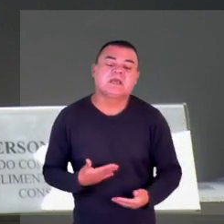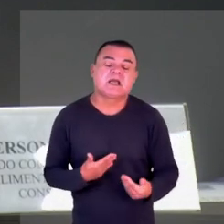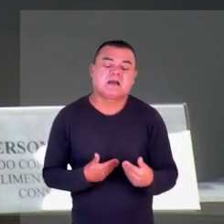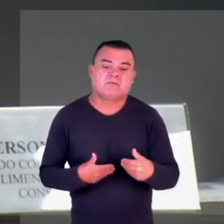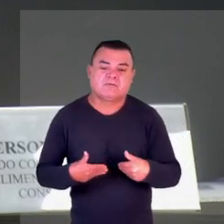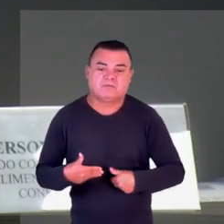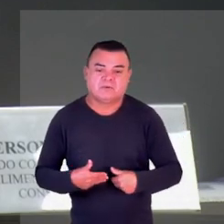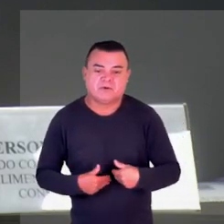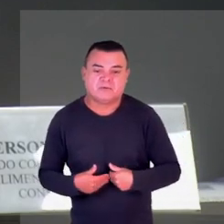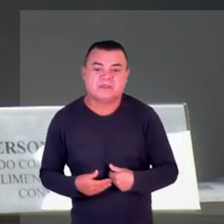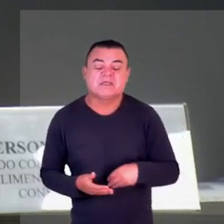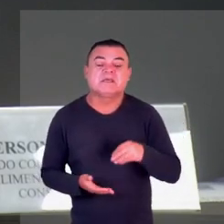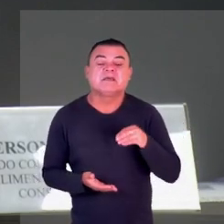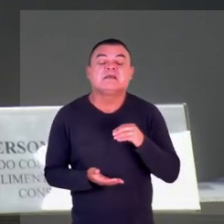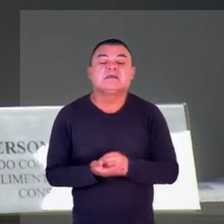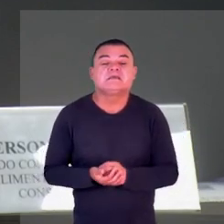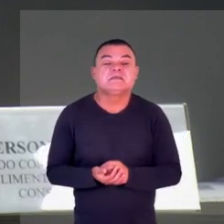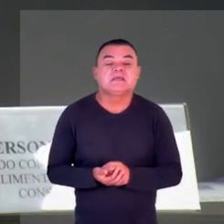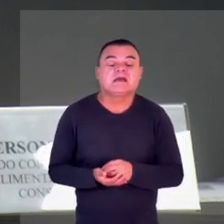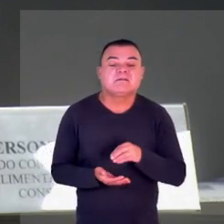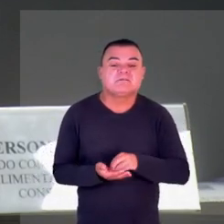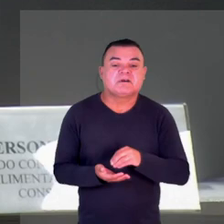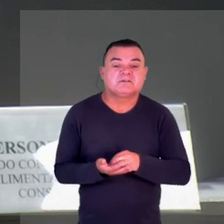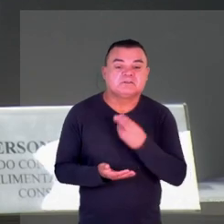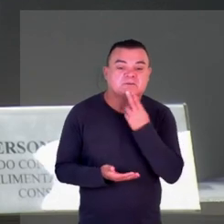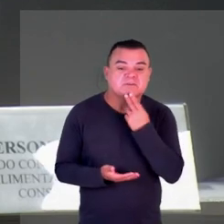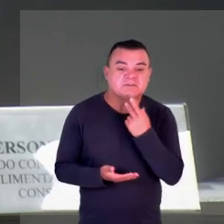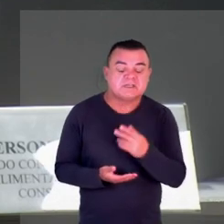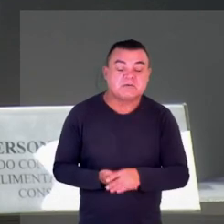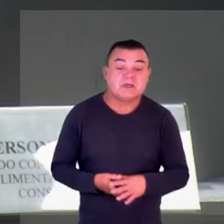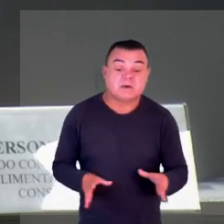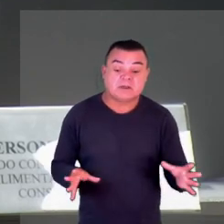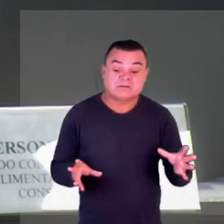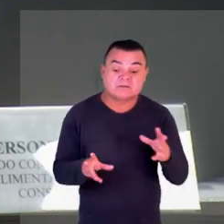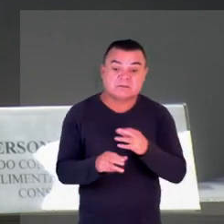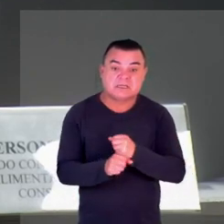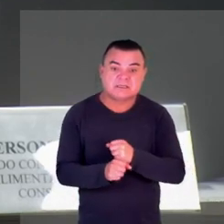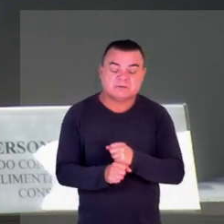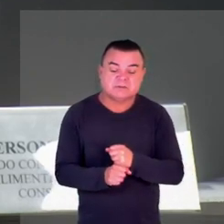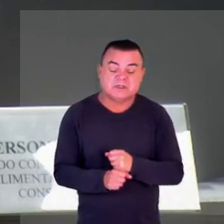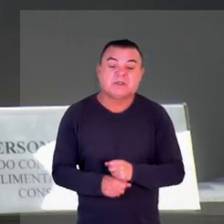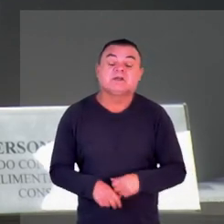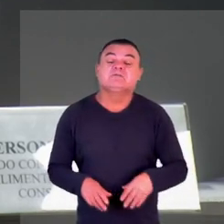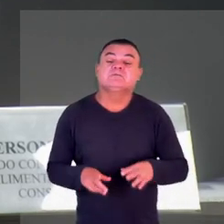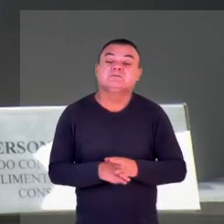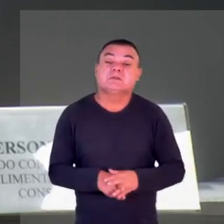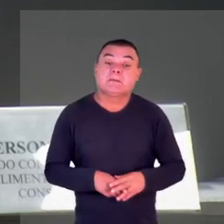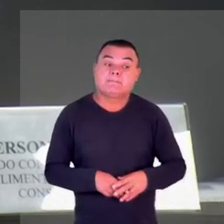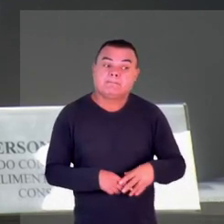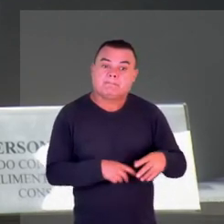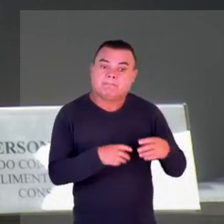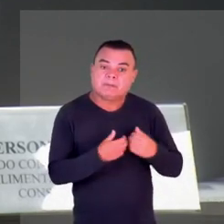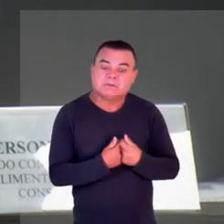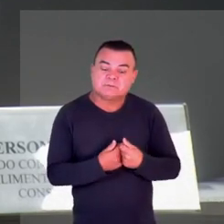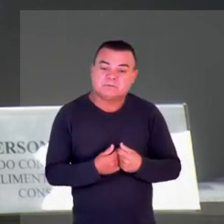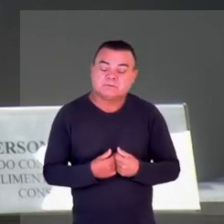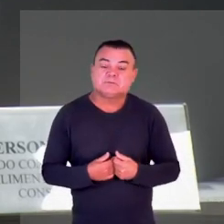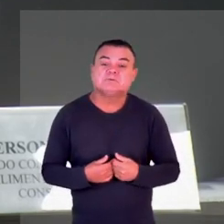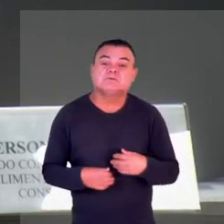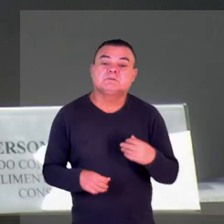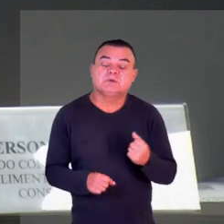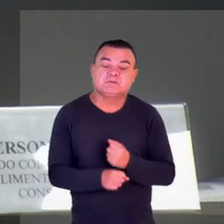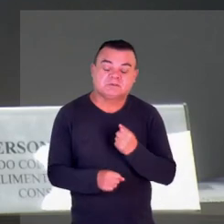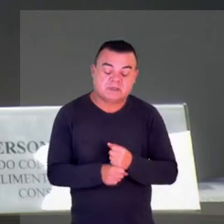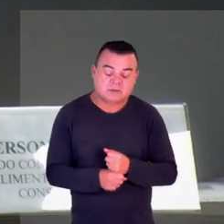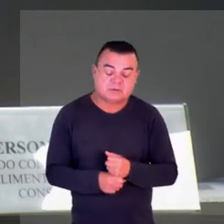natural mas um resultado das relações sociais e da produção que os homens estabelecem entre si né então o